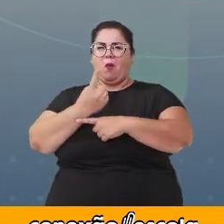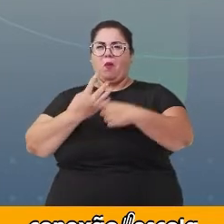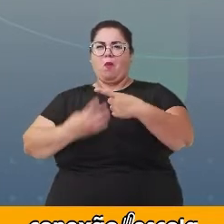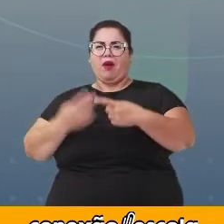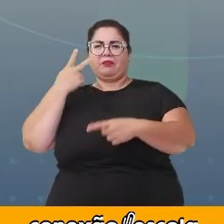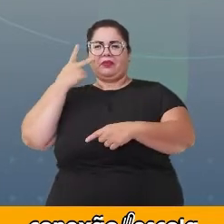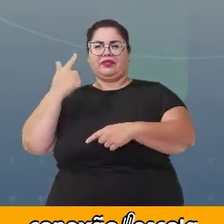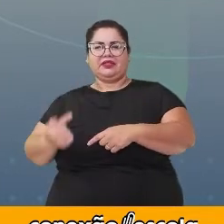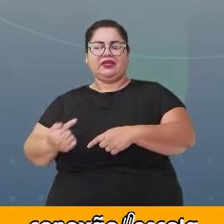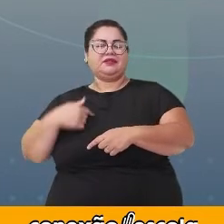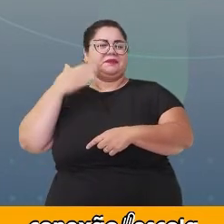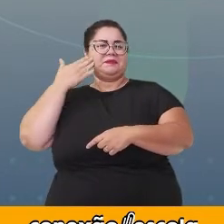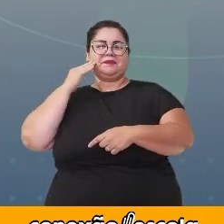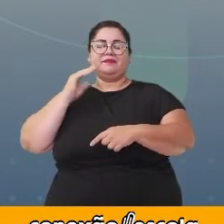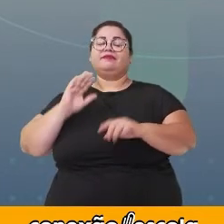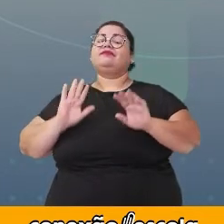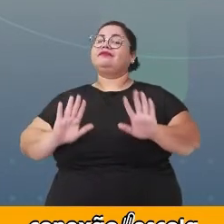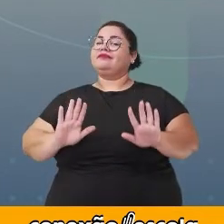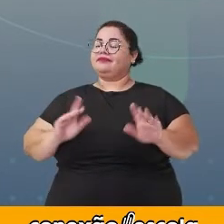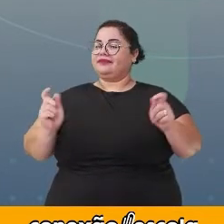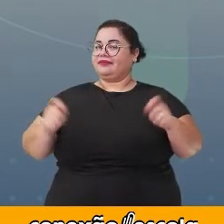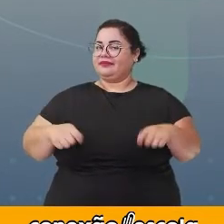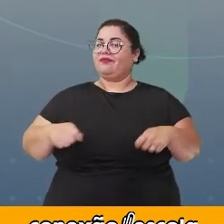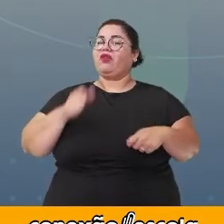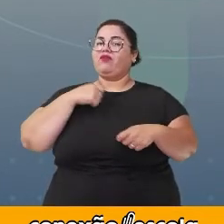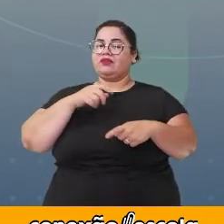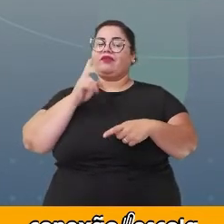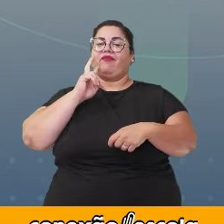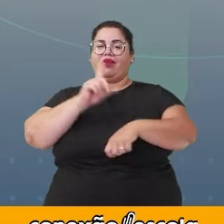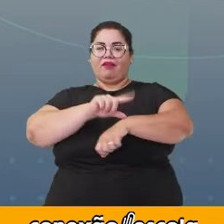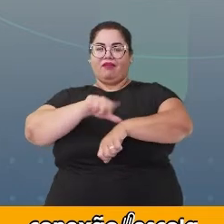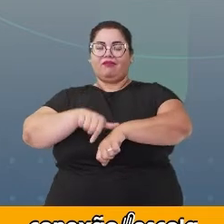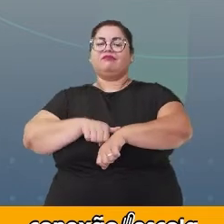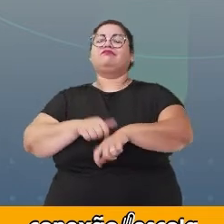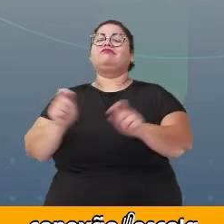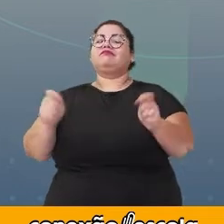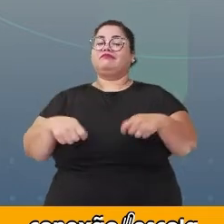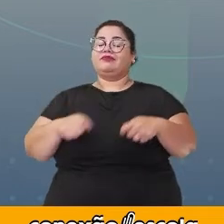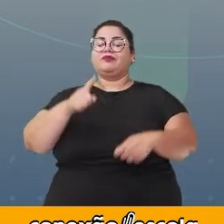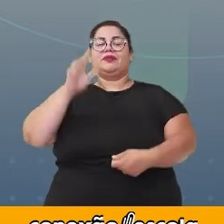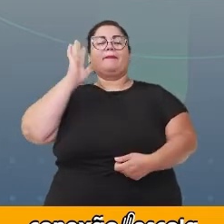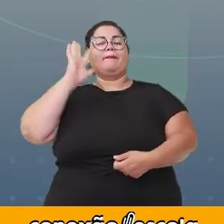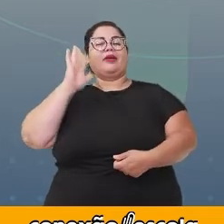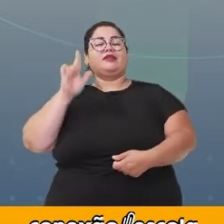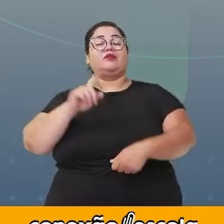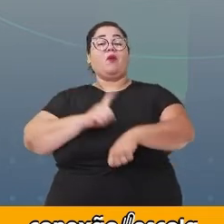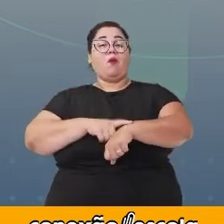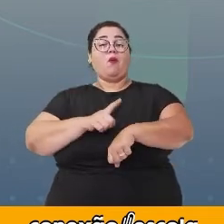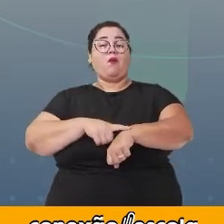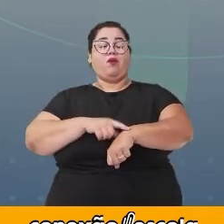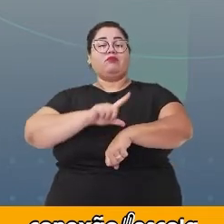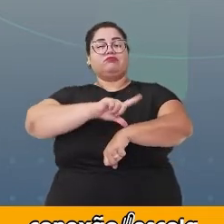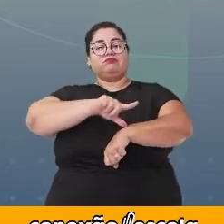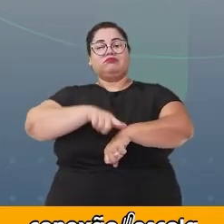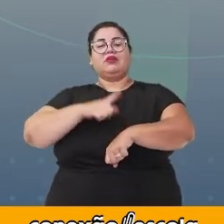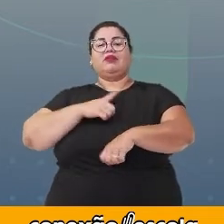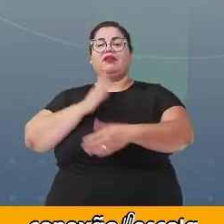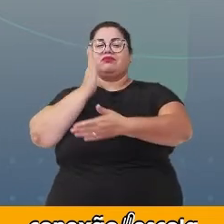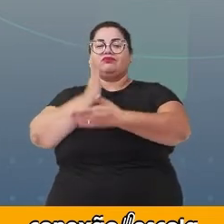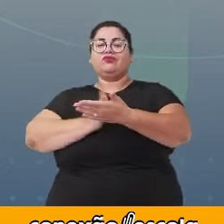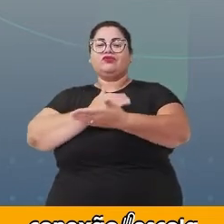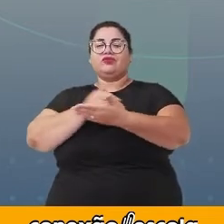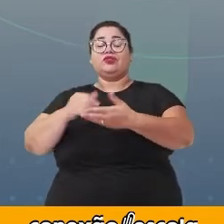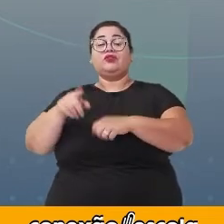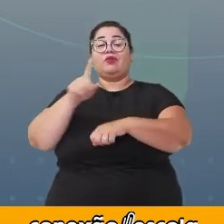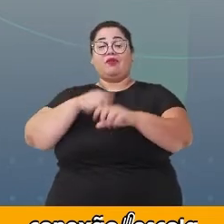forma. Mas dá para você ler dessa forma. Imagine que o horário esteja dividido